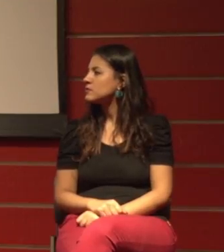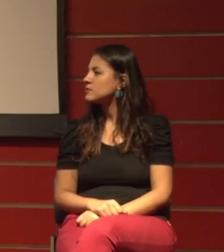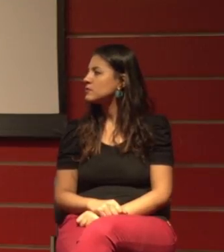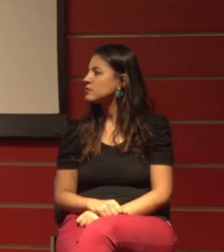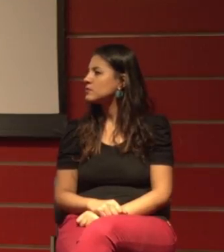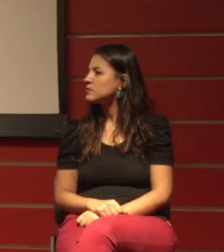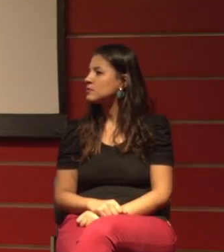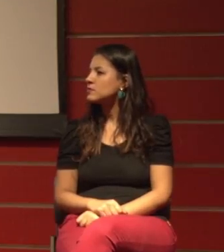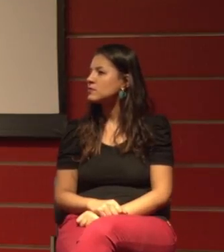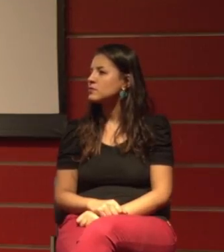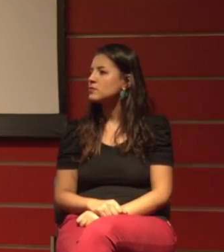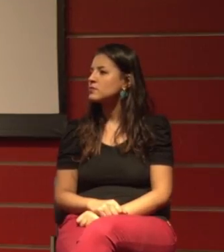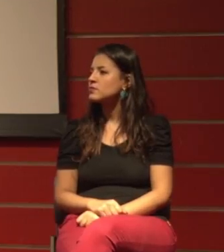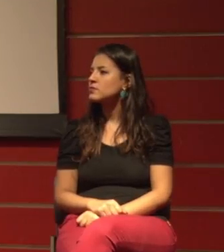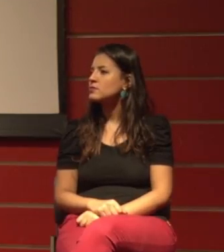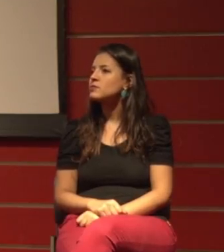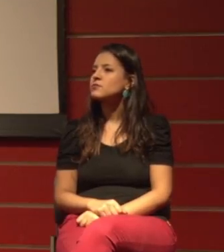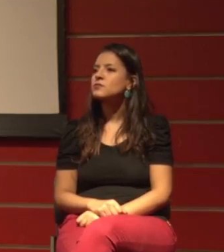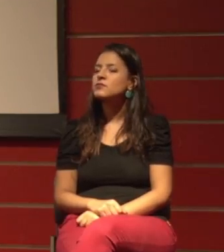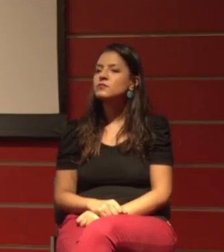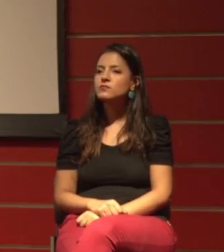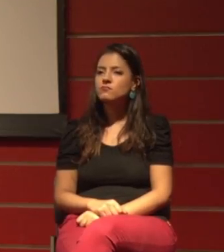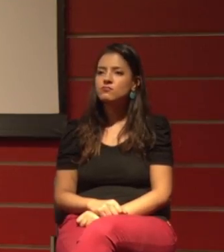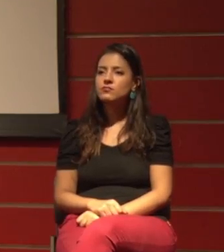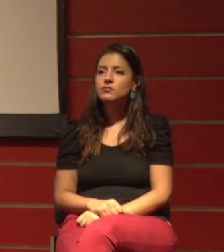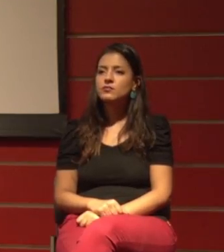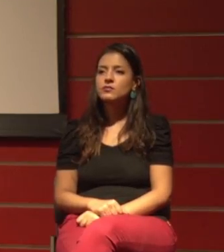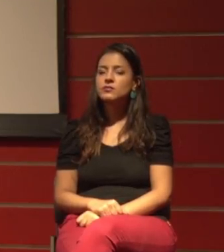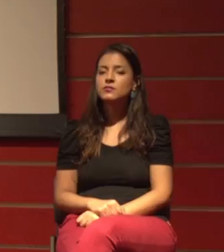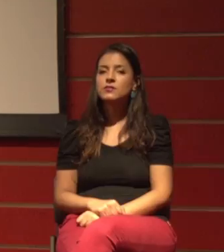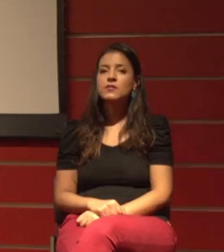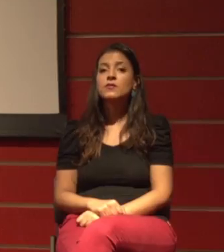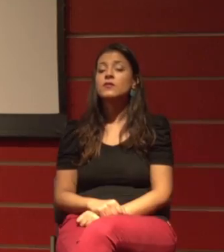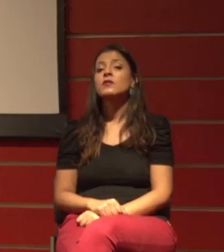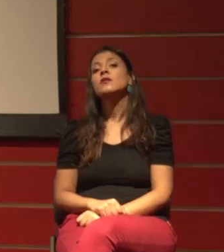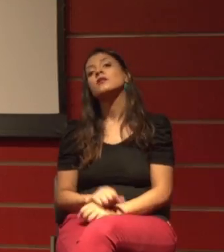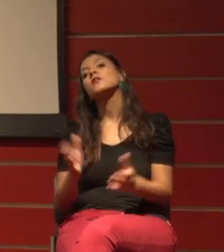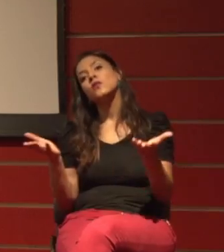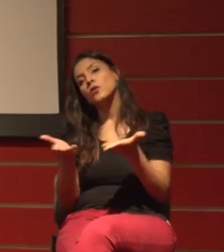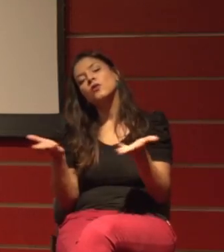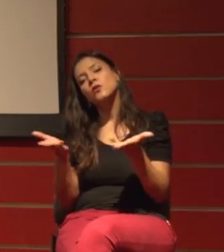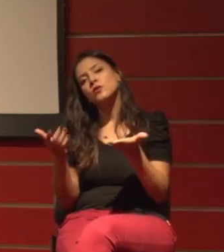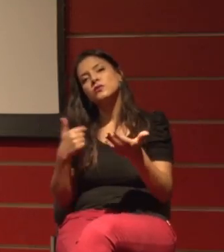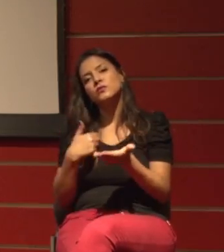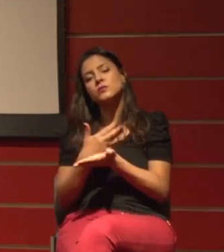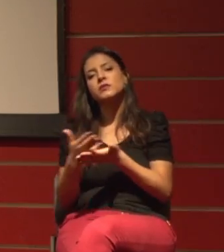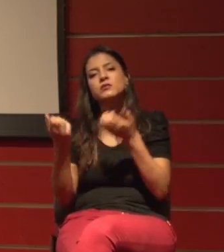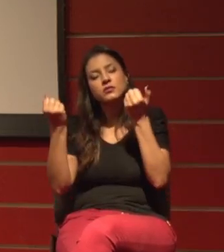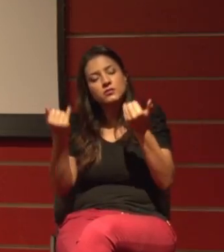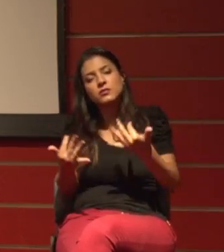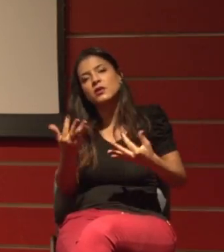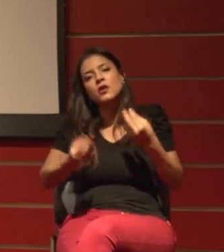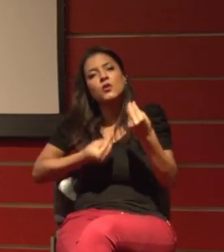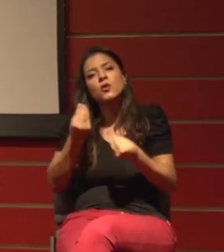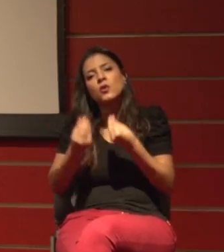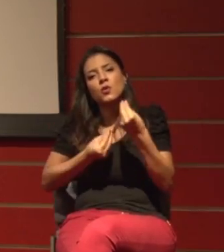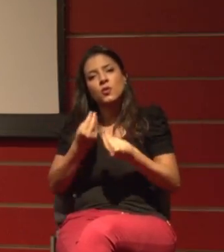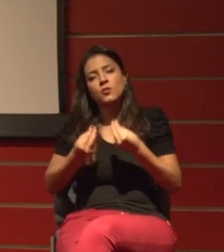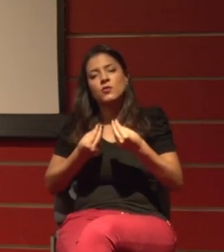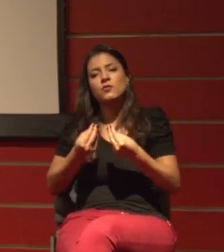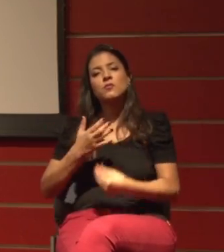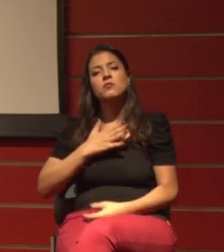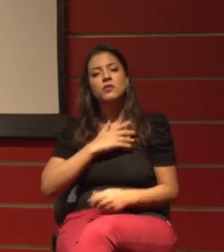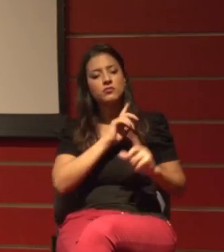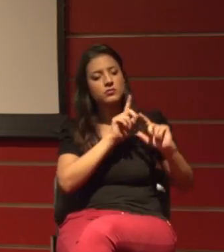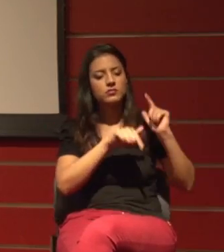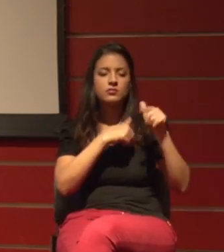n e eu hoje vou falar um pouco começando a falar um pouco do meu eh do meu do